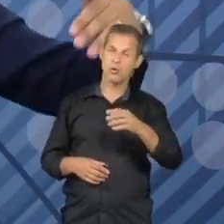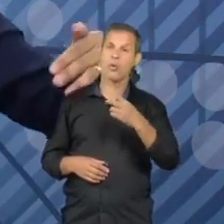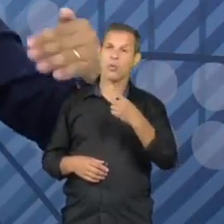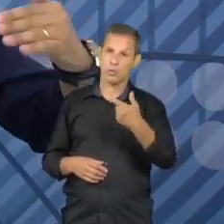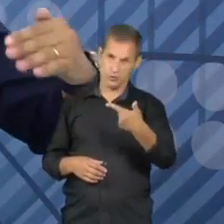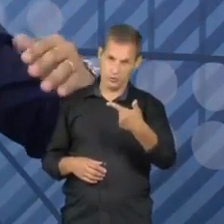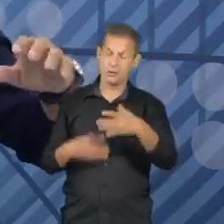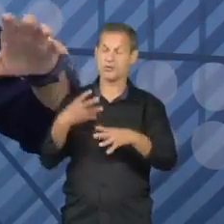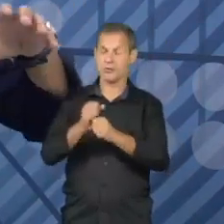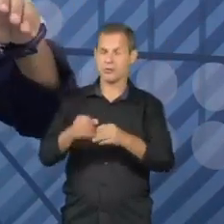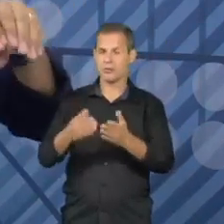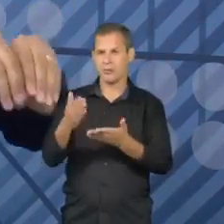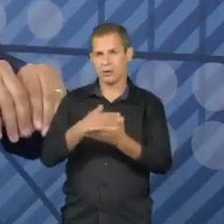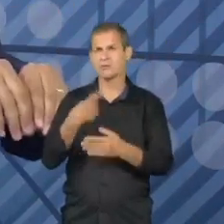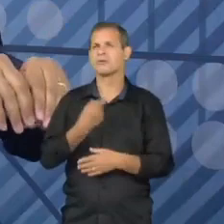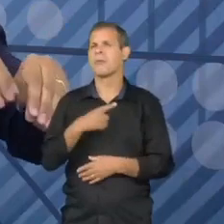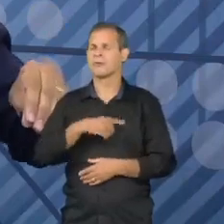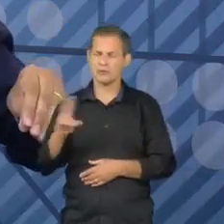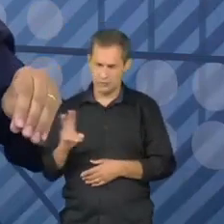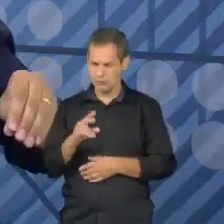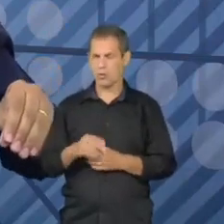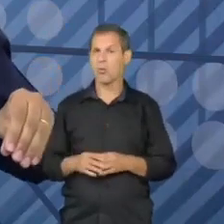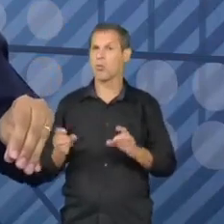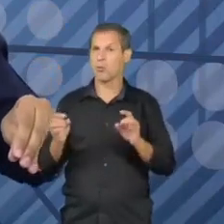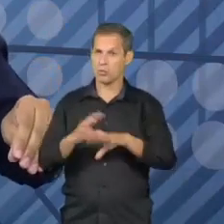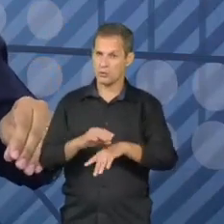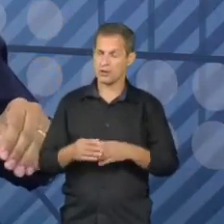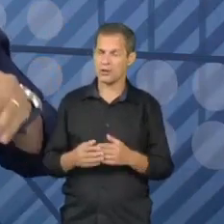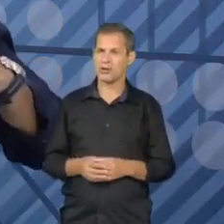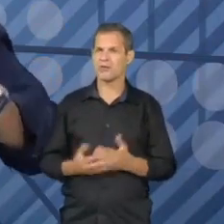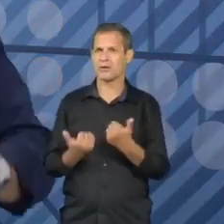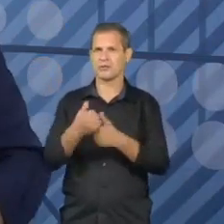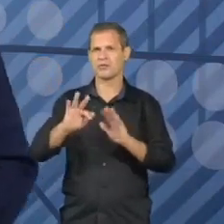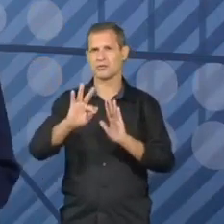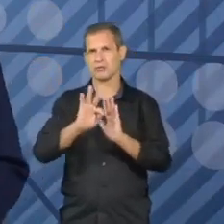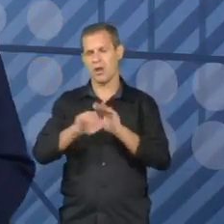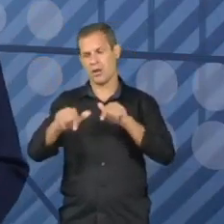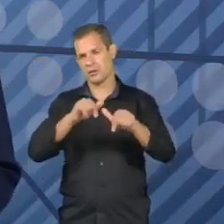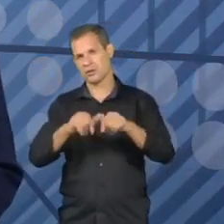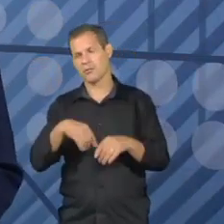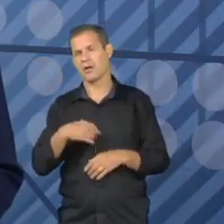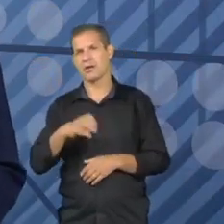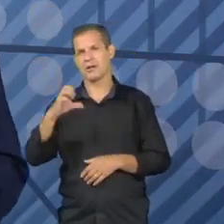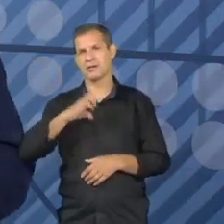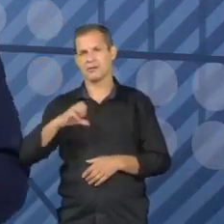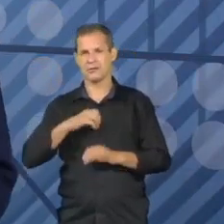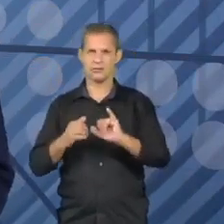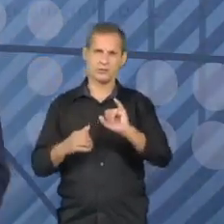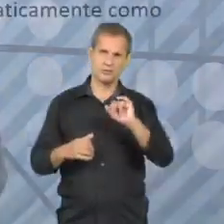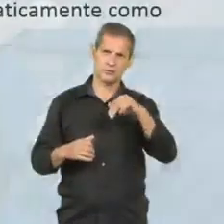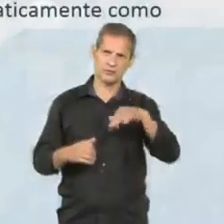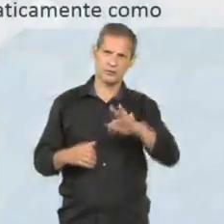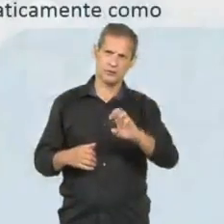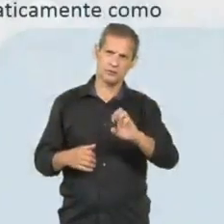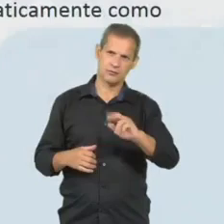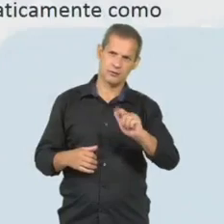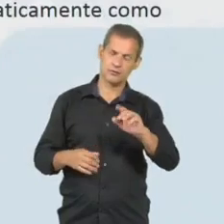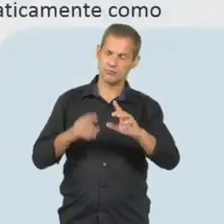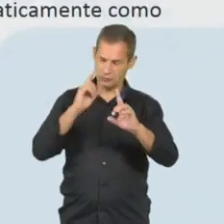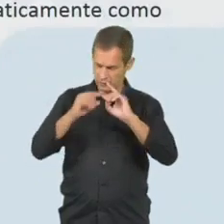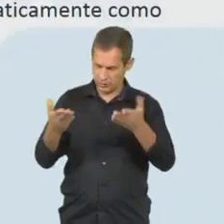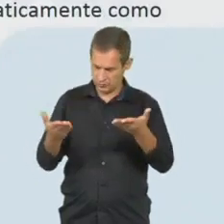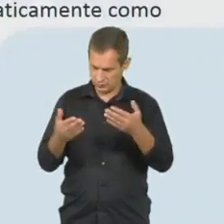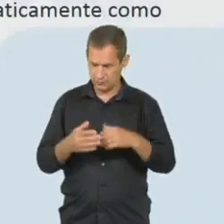feito passo a passo, a gente vai pegar o valor pronto e vai só colocar aqui para trabalhar a nossa estatística inferencial. Então, vamos aos nossos dados